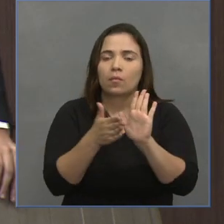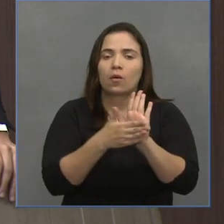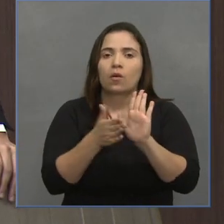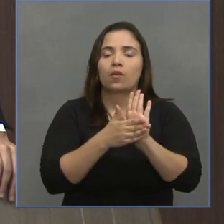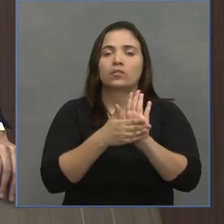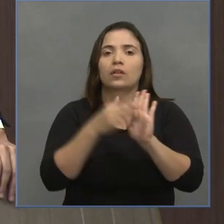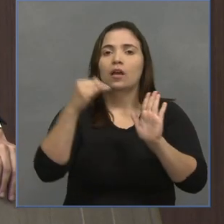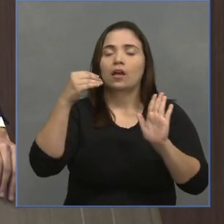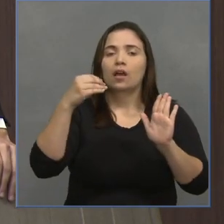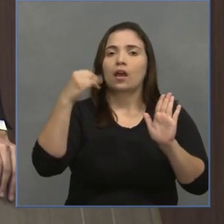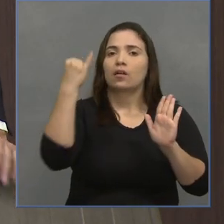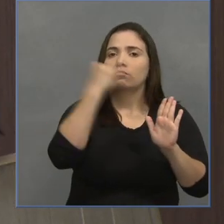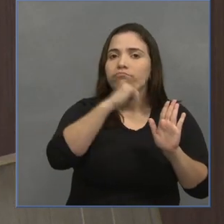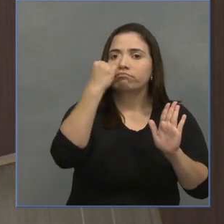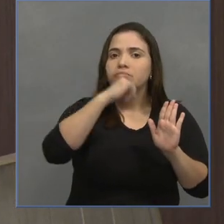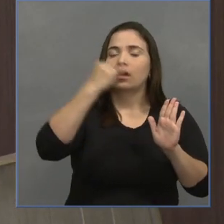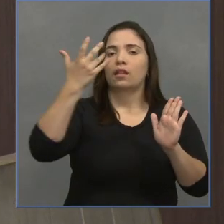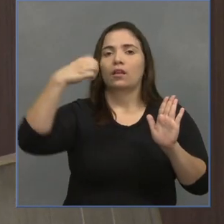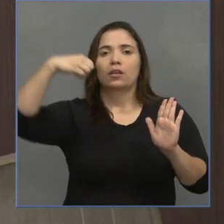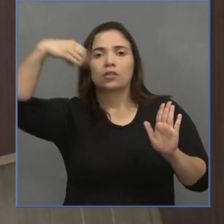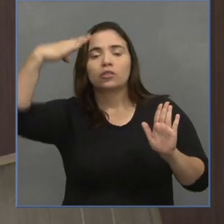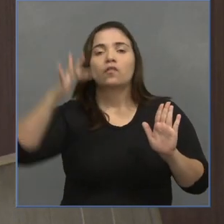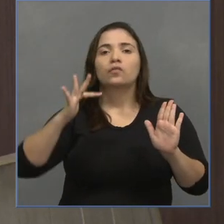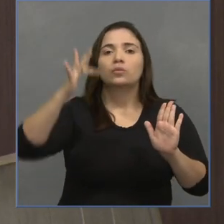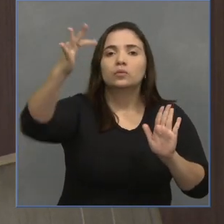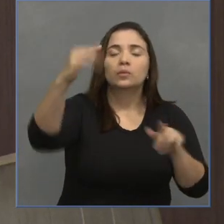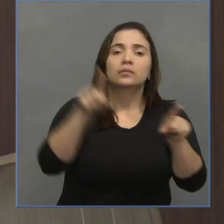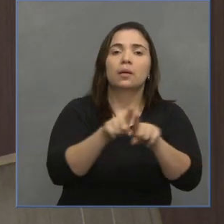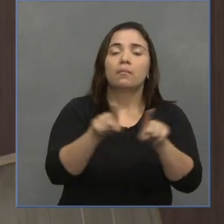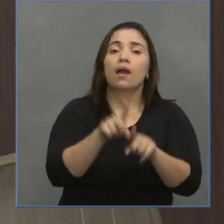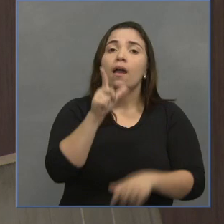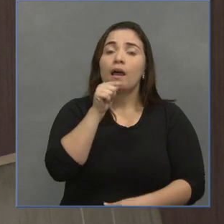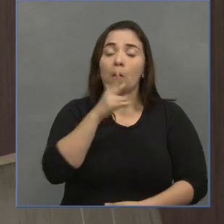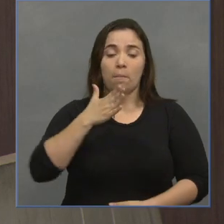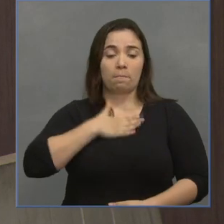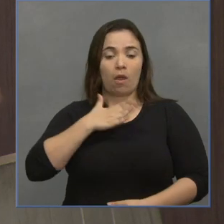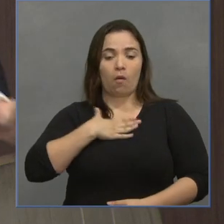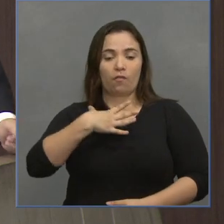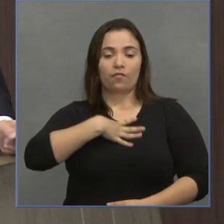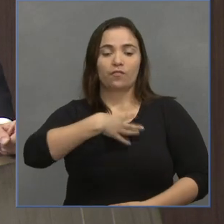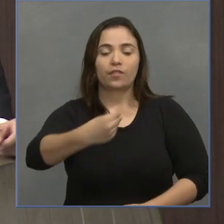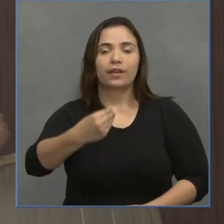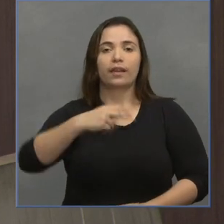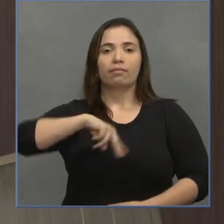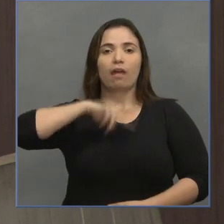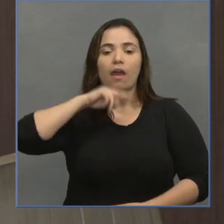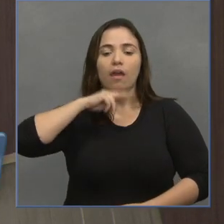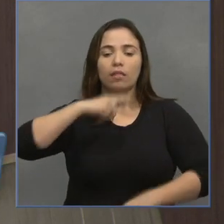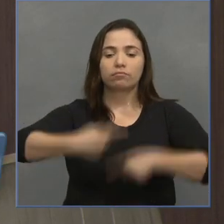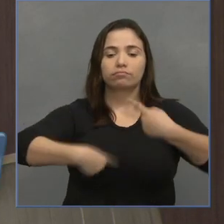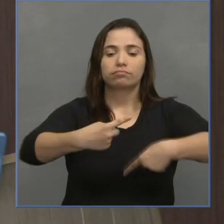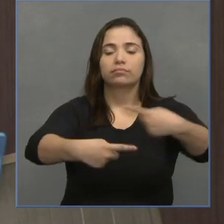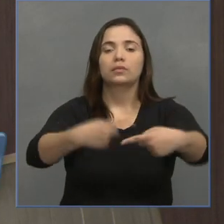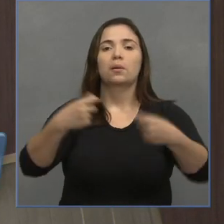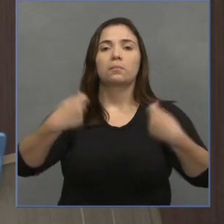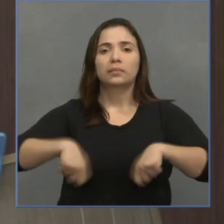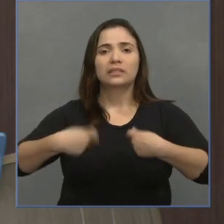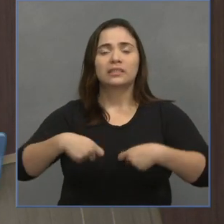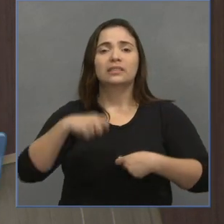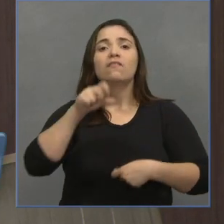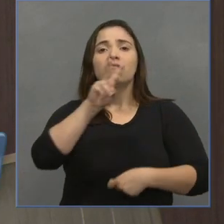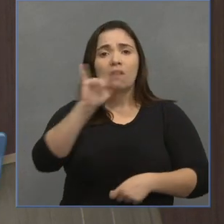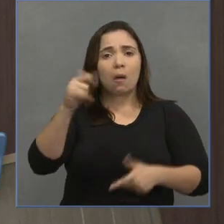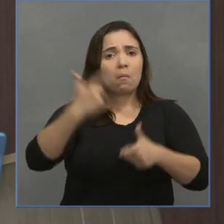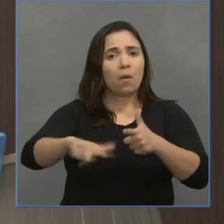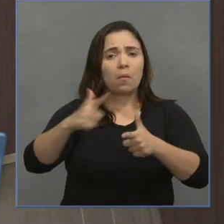energético que permita que os seus filhos, que os nossos netos não vivam calamidades mais graves do